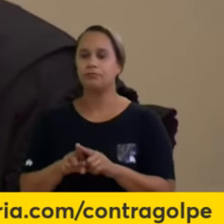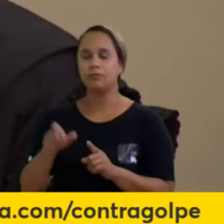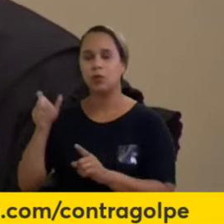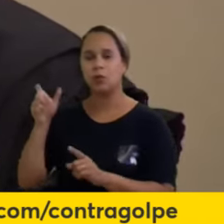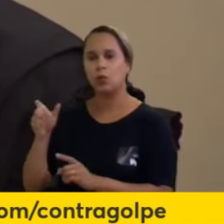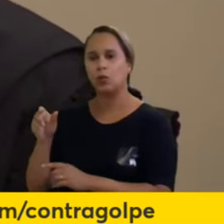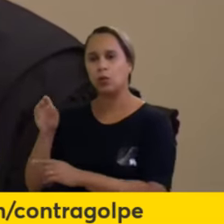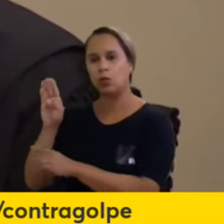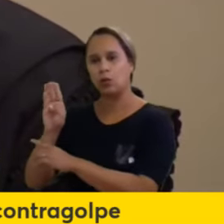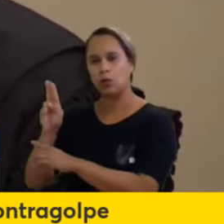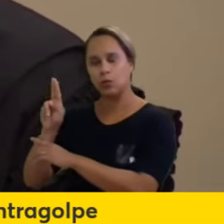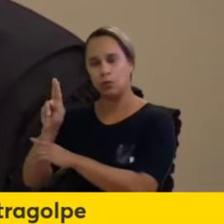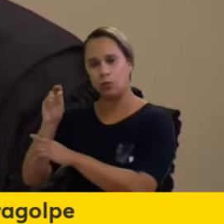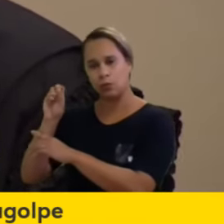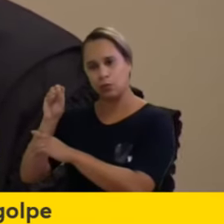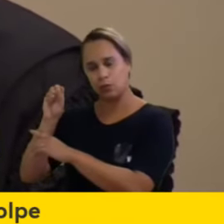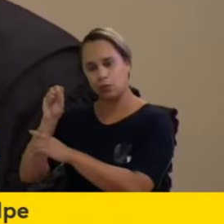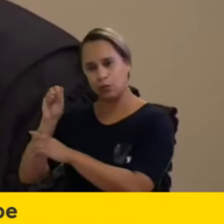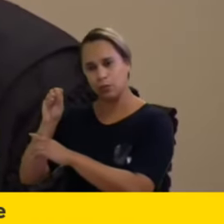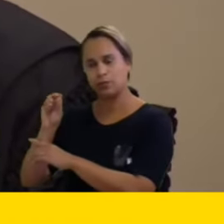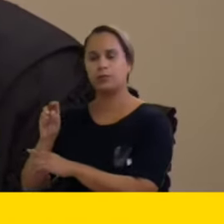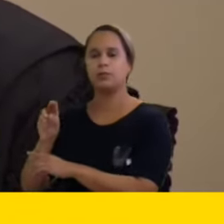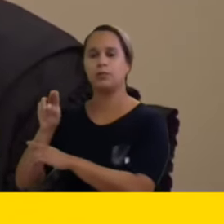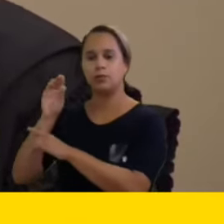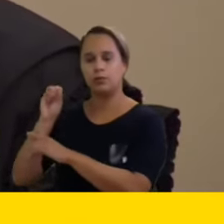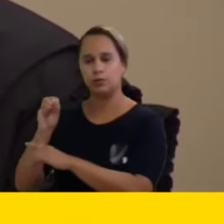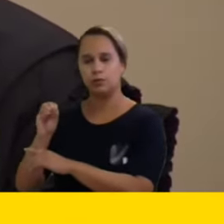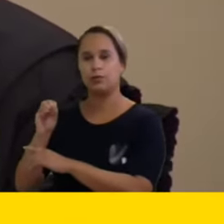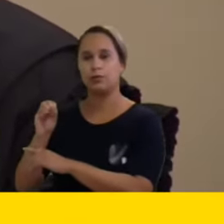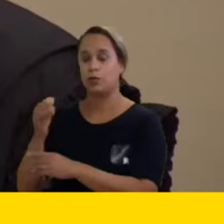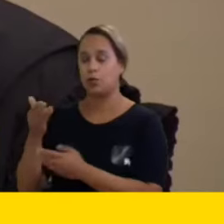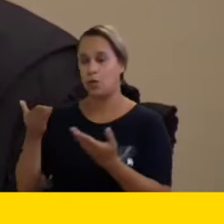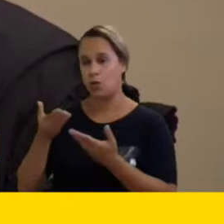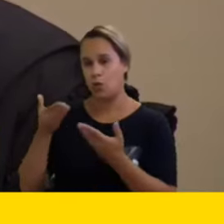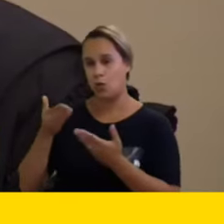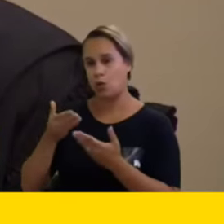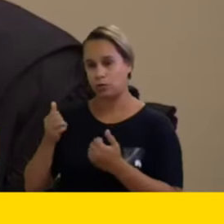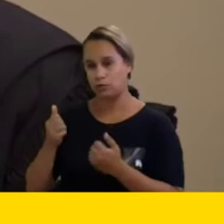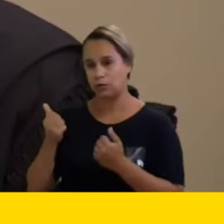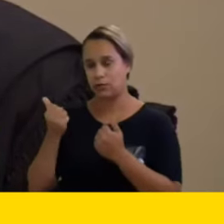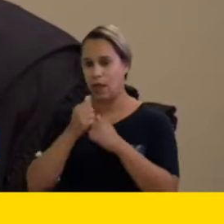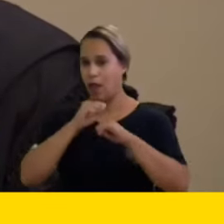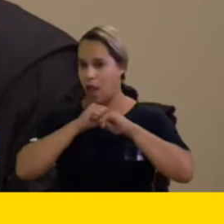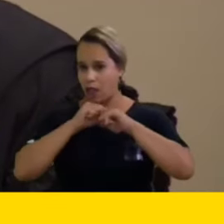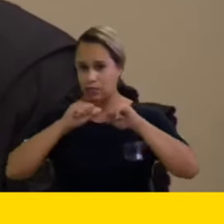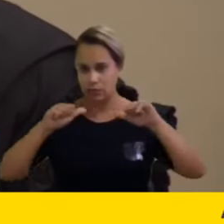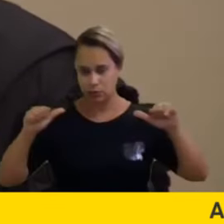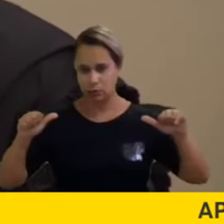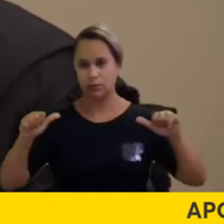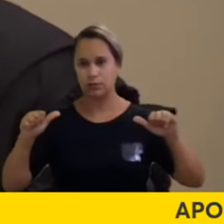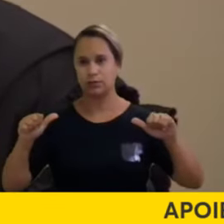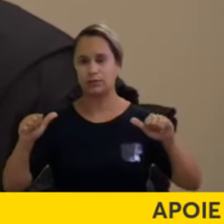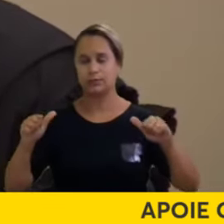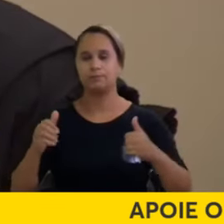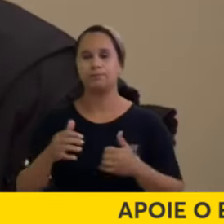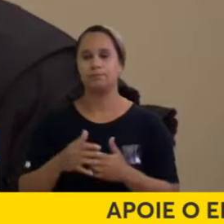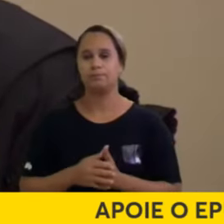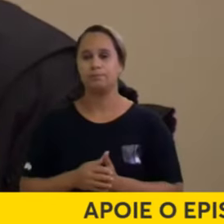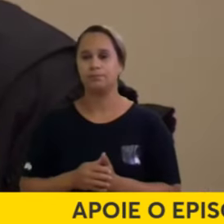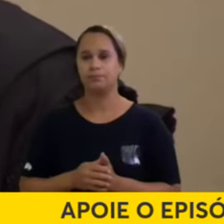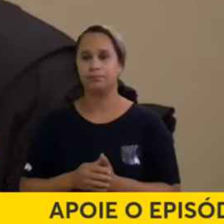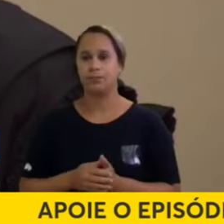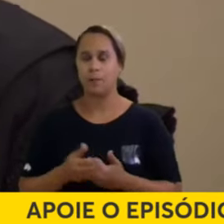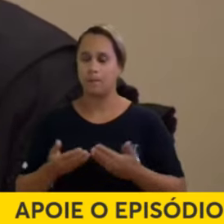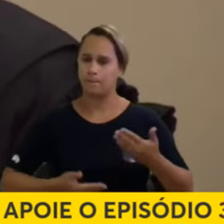Neves hoje assessores parlamentares do primeiro investigado e o Senor Daniel samesima Santoro prestador de serviços